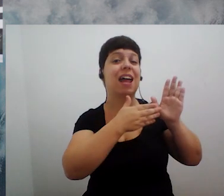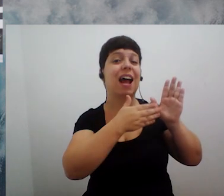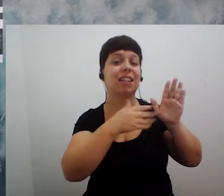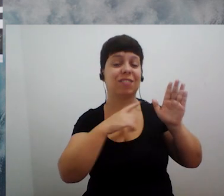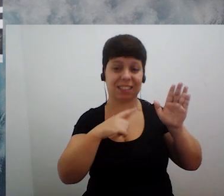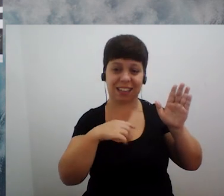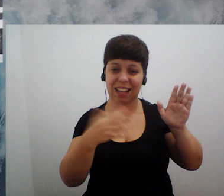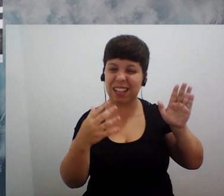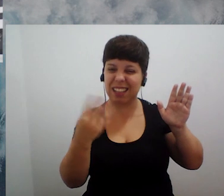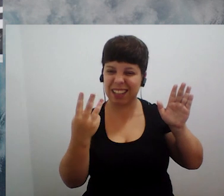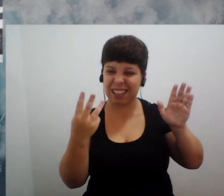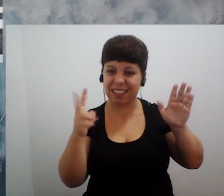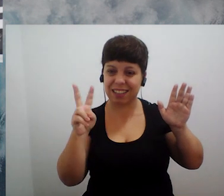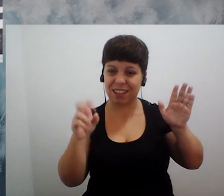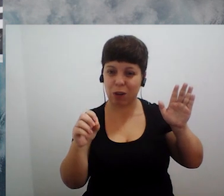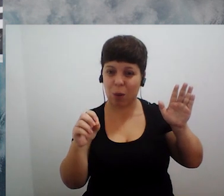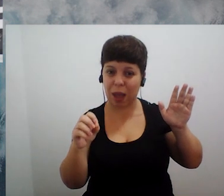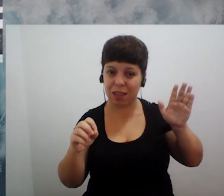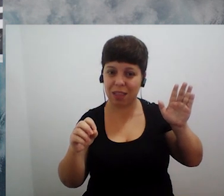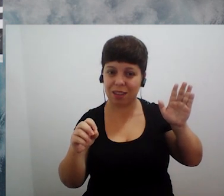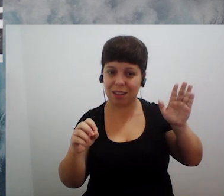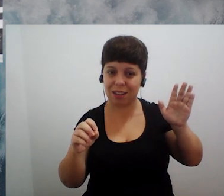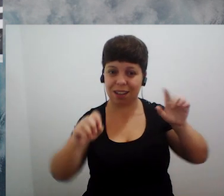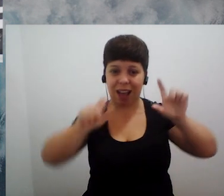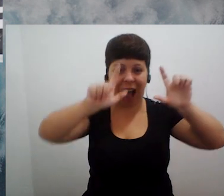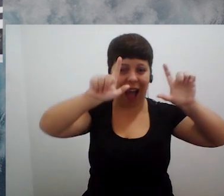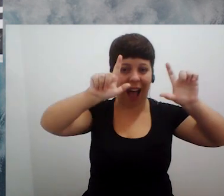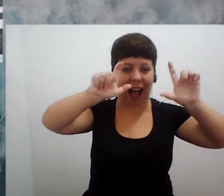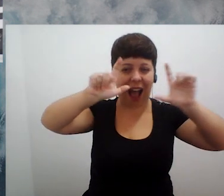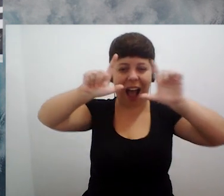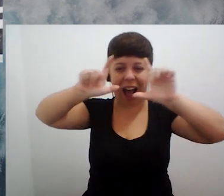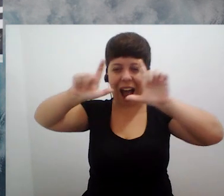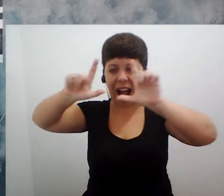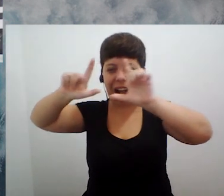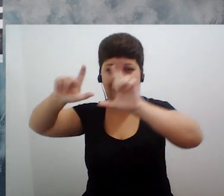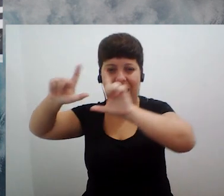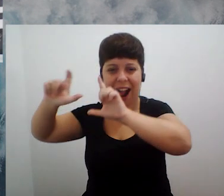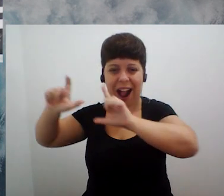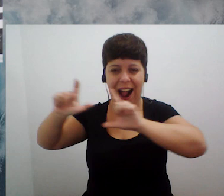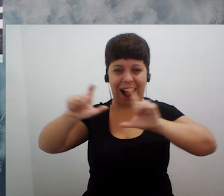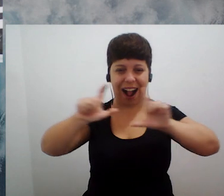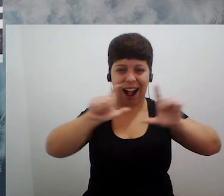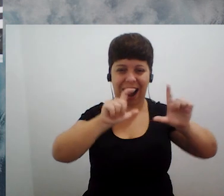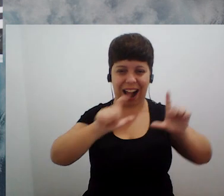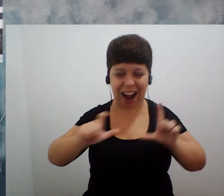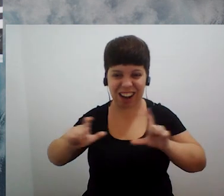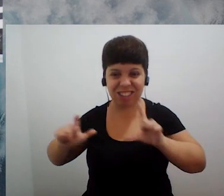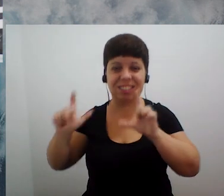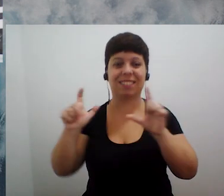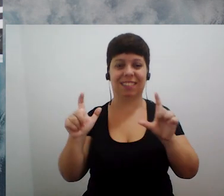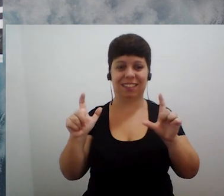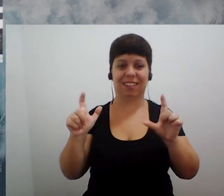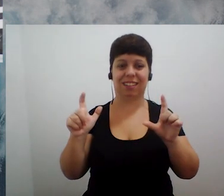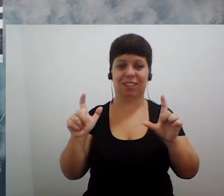de você. Na verdade, você tem 350 armas, né, de registrar coisas e de trazer